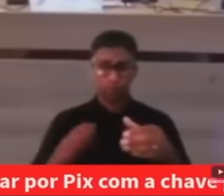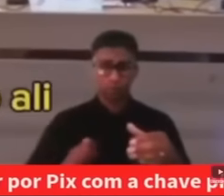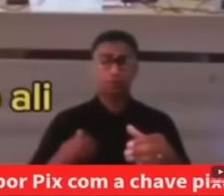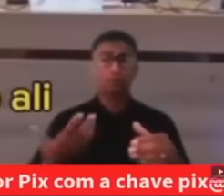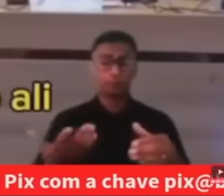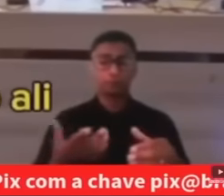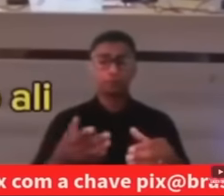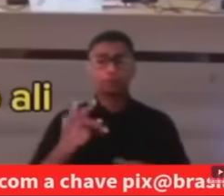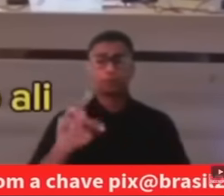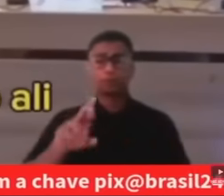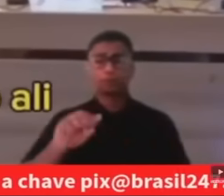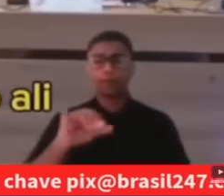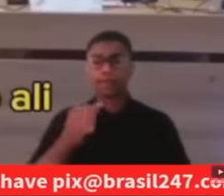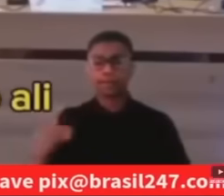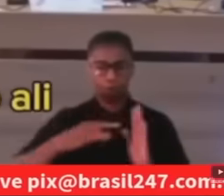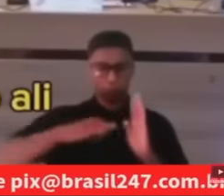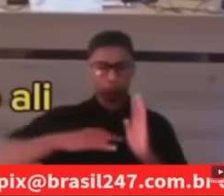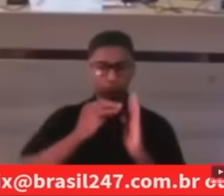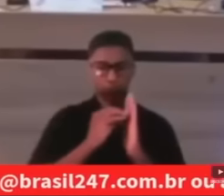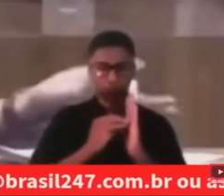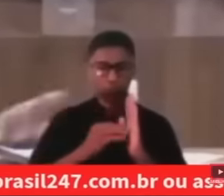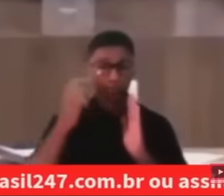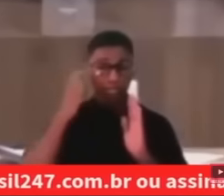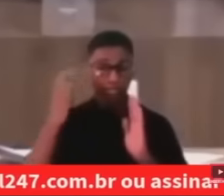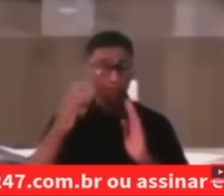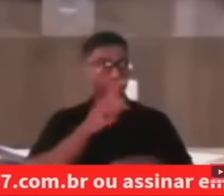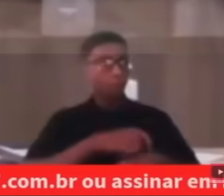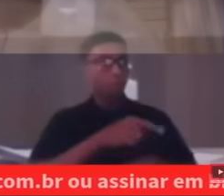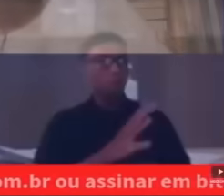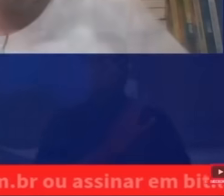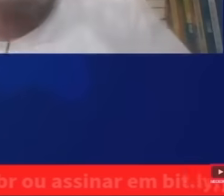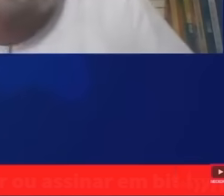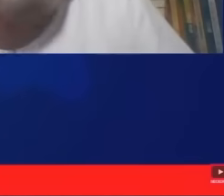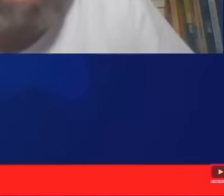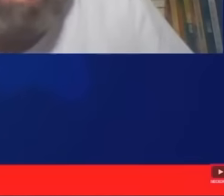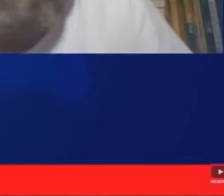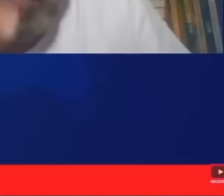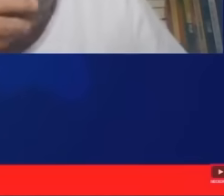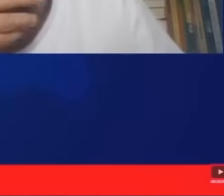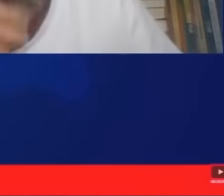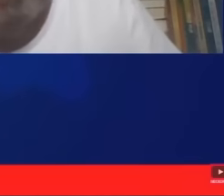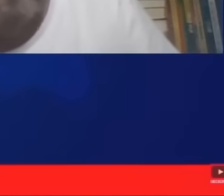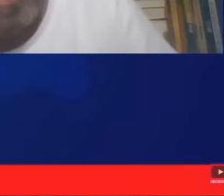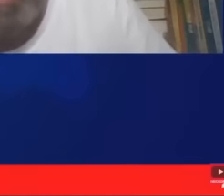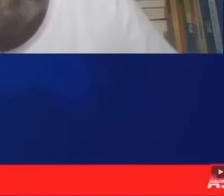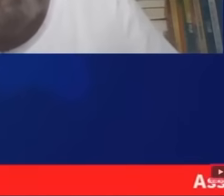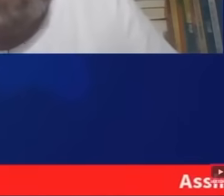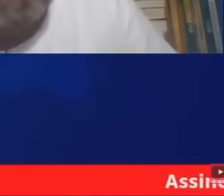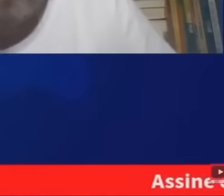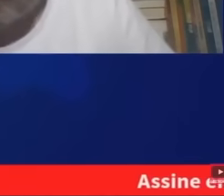que isso é um Retratos do que tá acontecendo naquele momento ali então isso ele estava no grupo e aí o